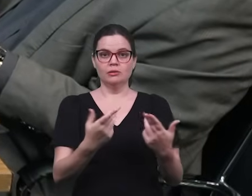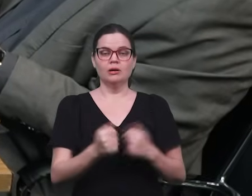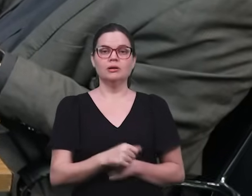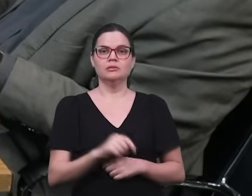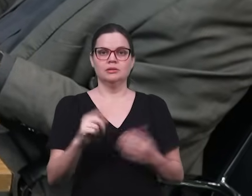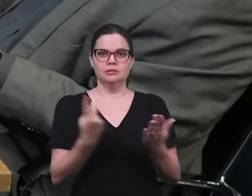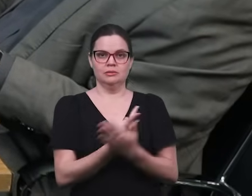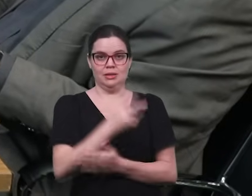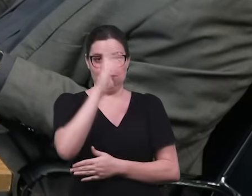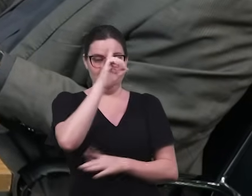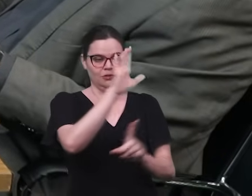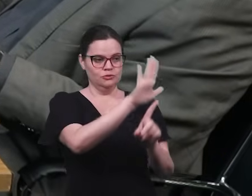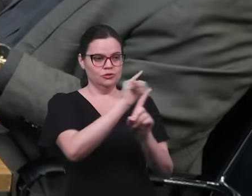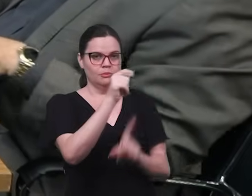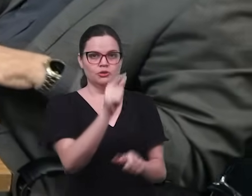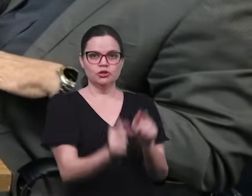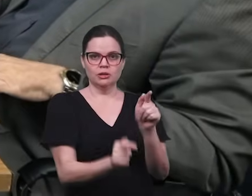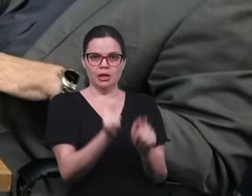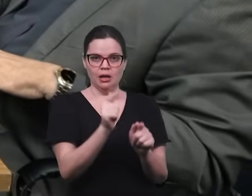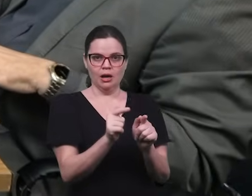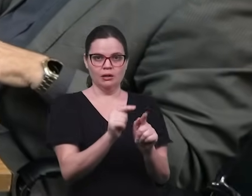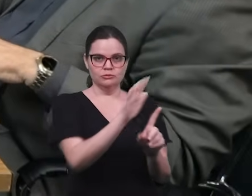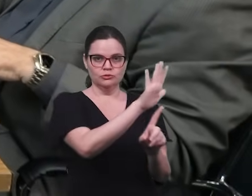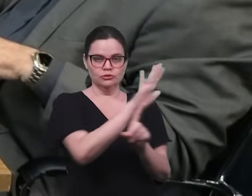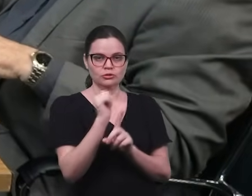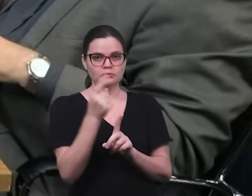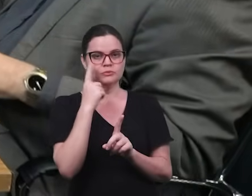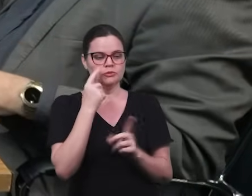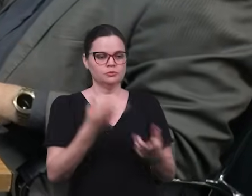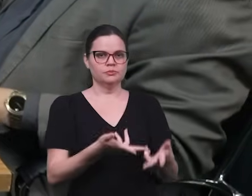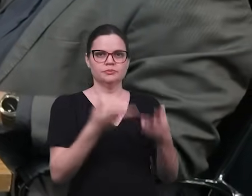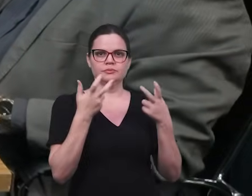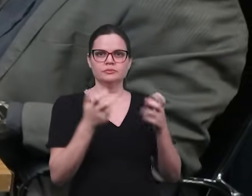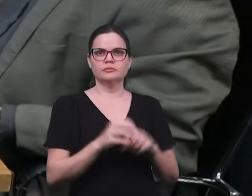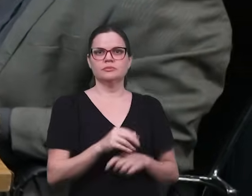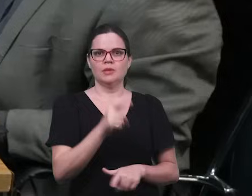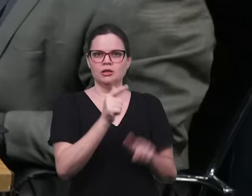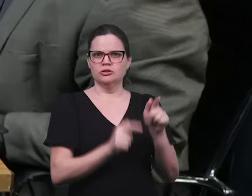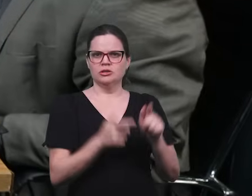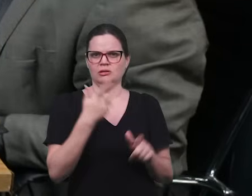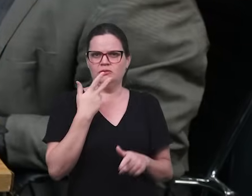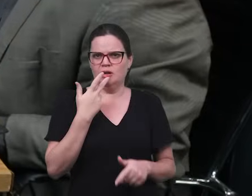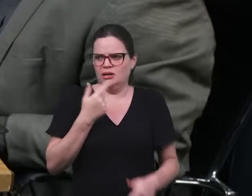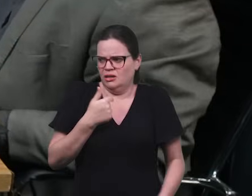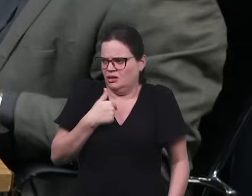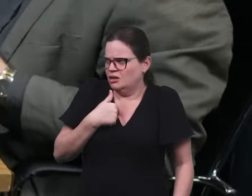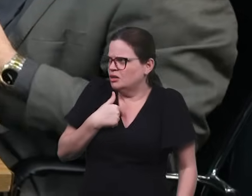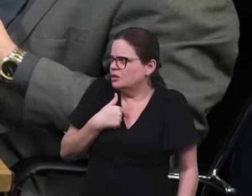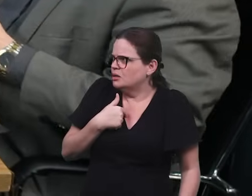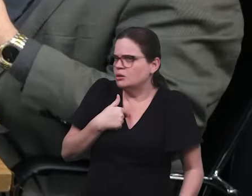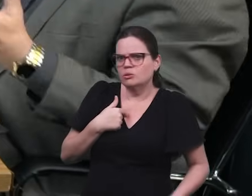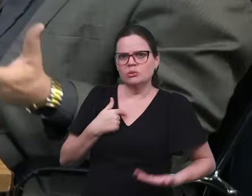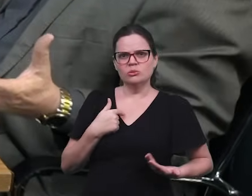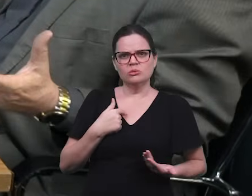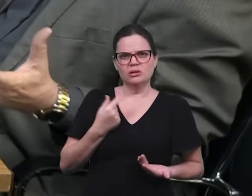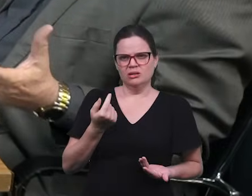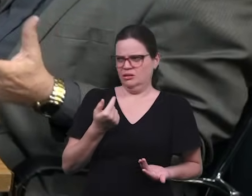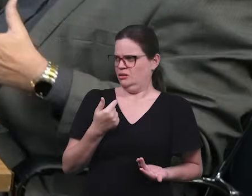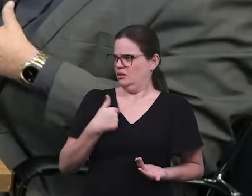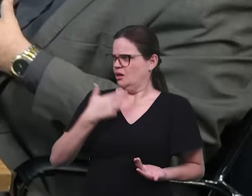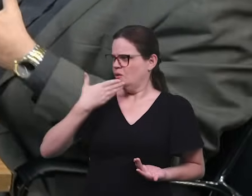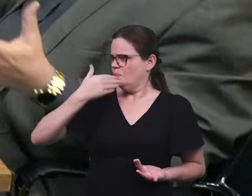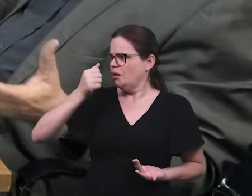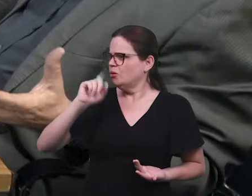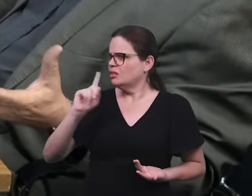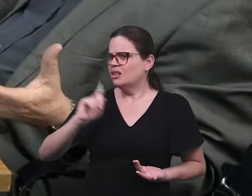Deus levanta Gideão, e se nós observarmos aqui, Gideão se coloca como o menor da tribo. Me humilhará o melhor, eu